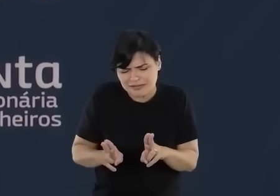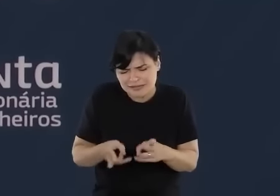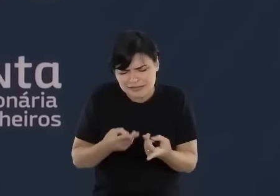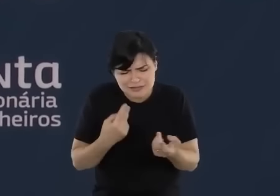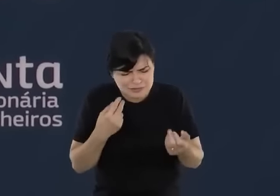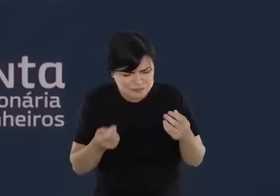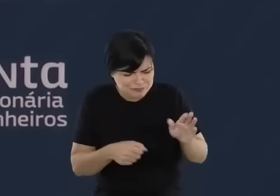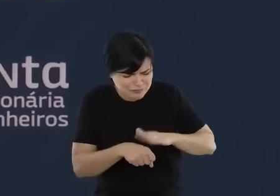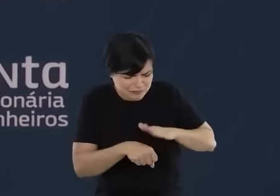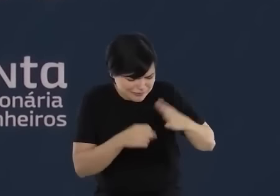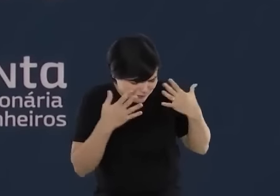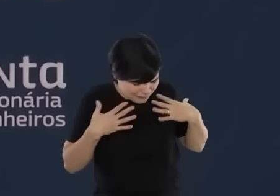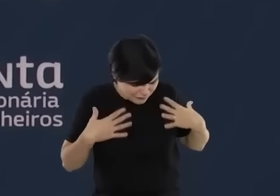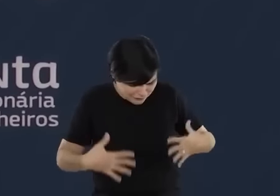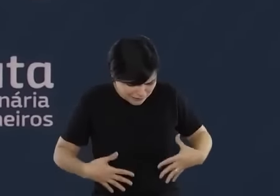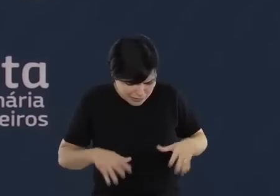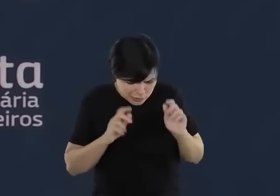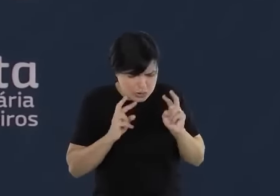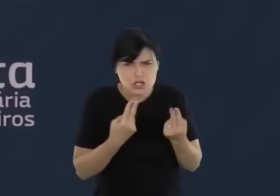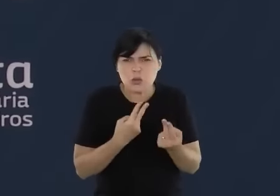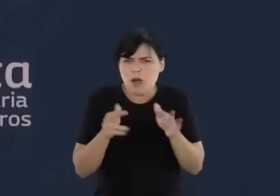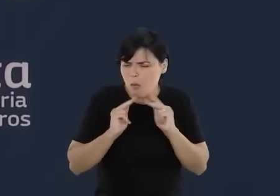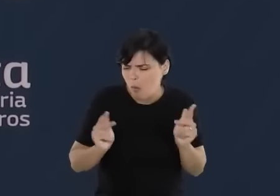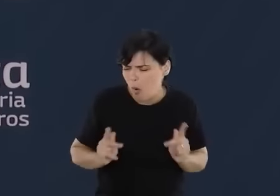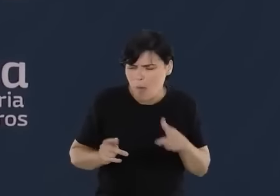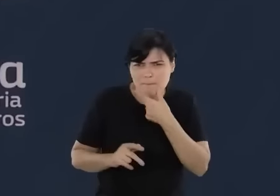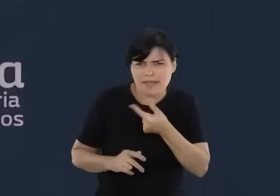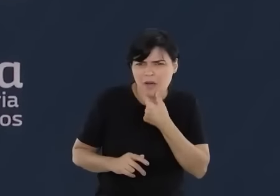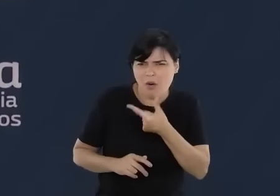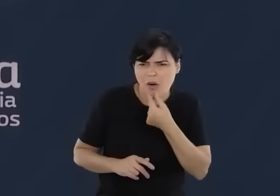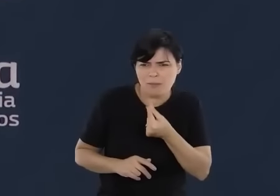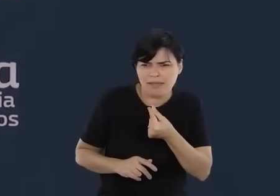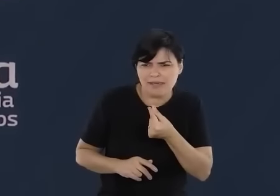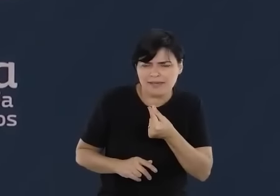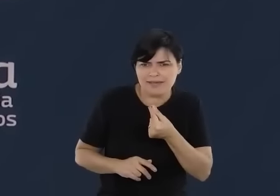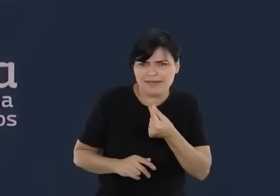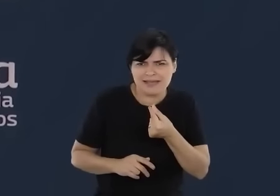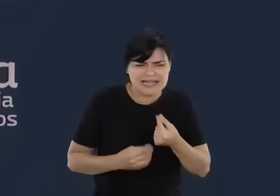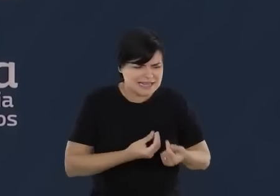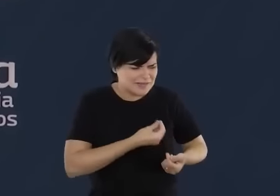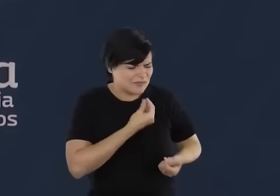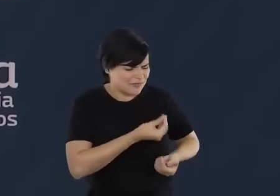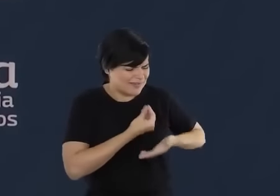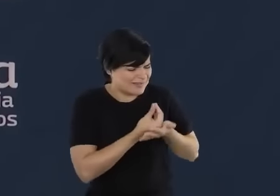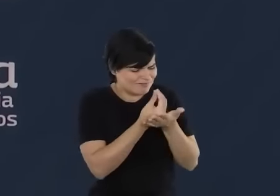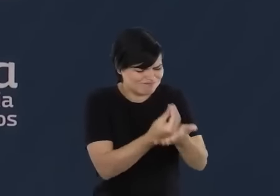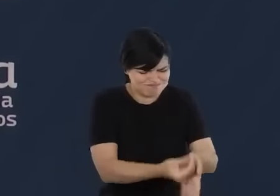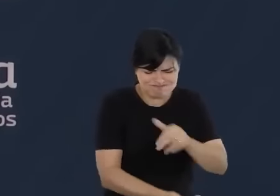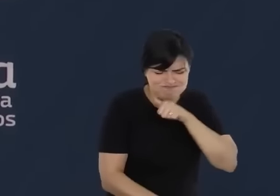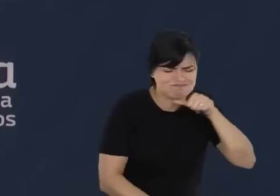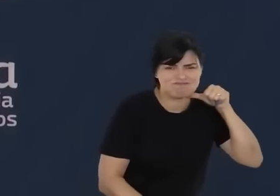servo chegando a ponto de humilhar-se a ponto de dar a sua vida por nós de morrer na cruz por